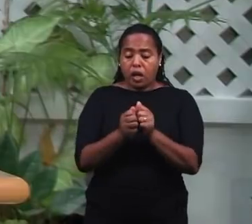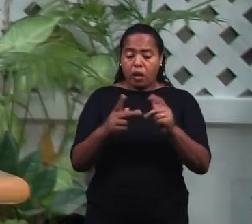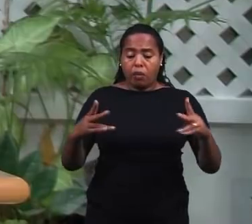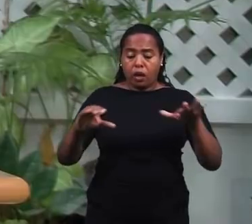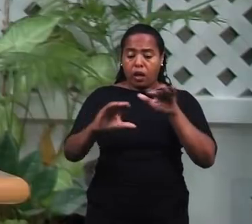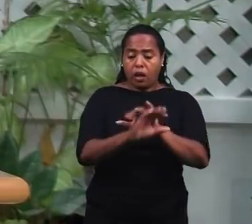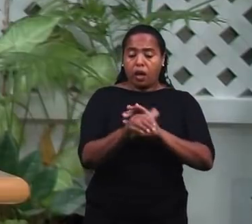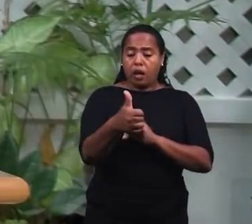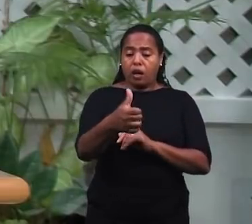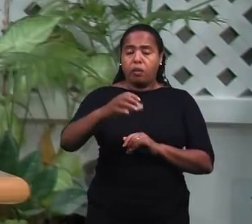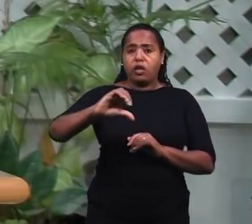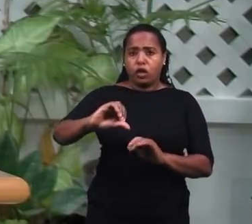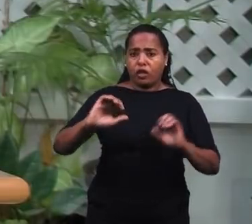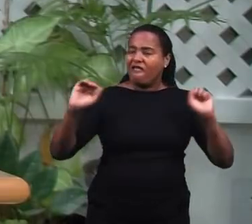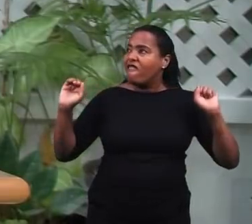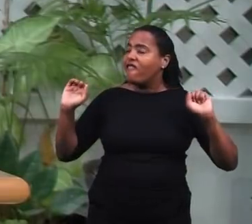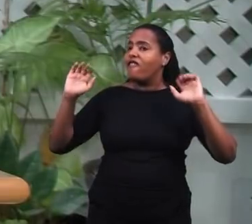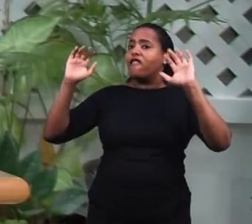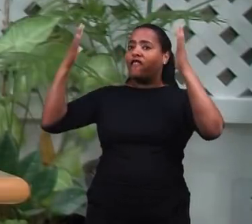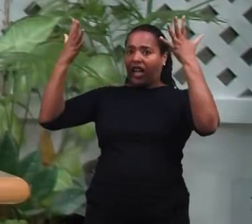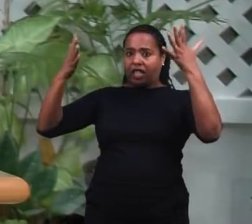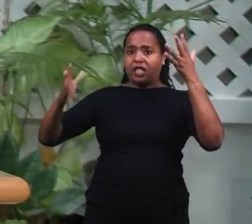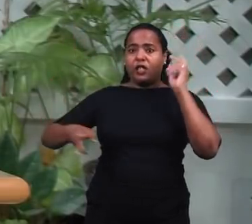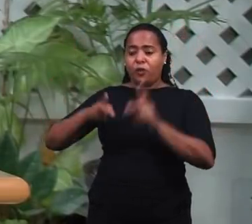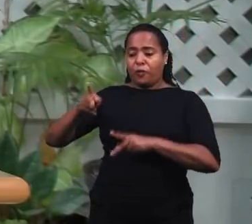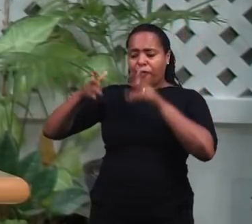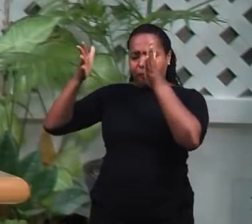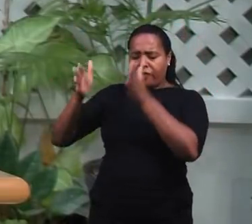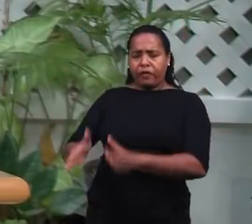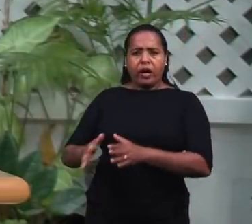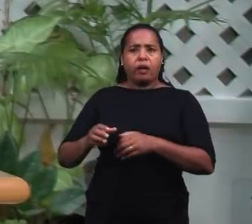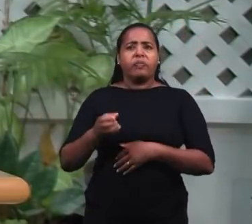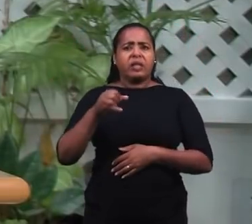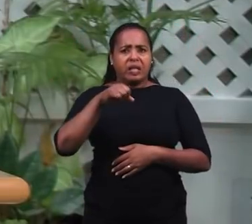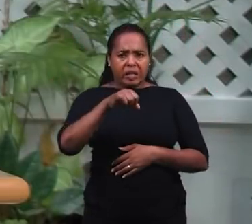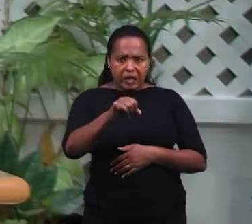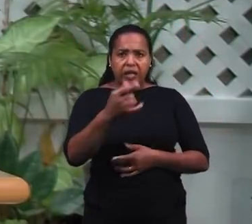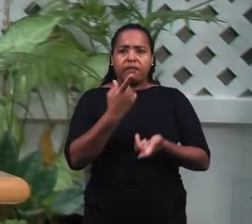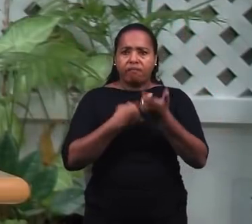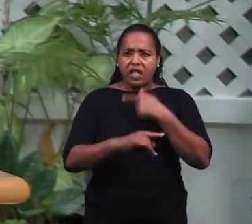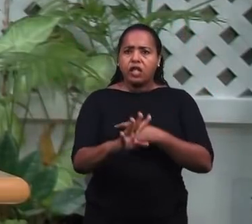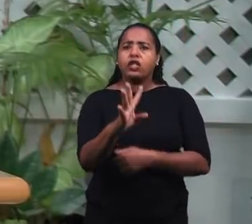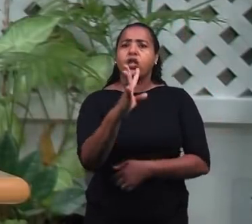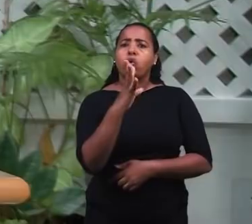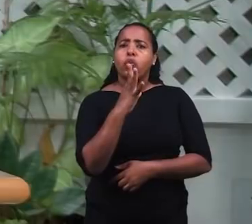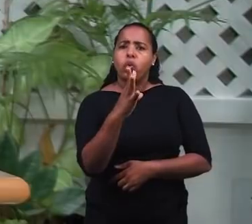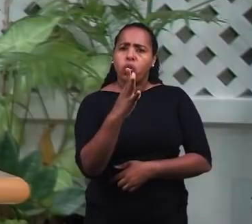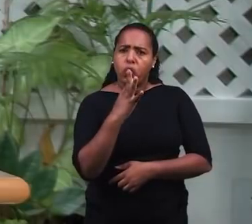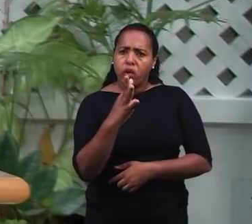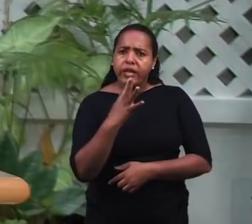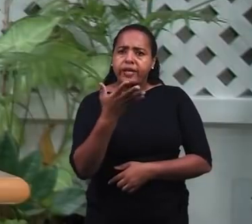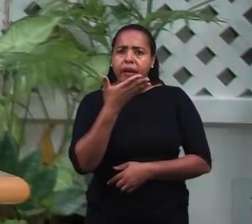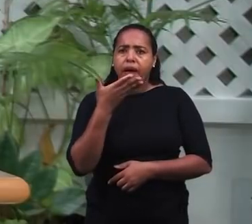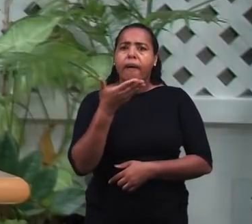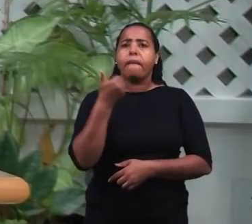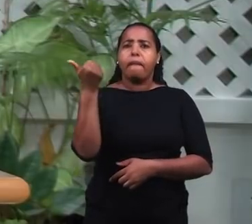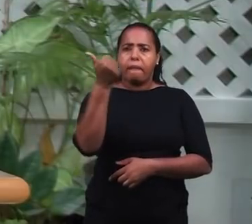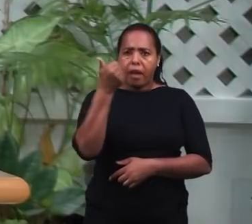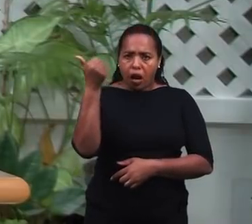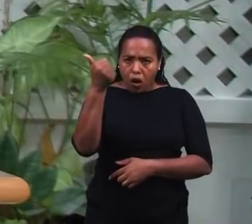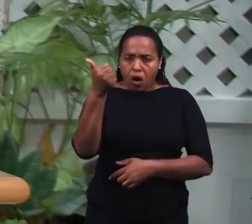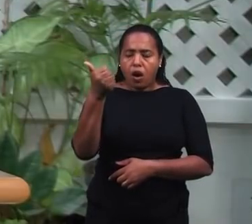Apocalipse 19, a grande festa da igreja. E quem quiser conhecer